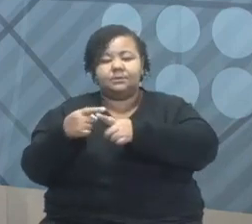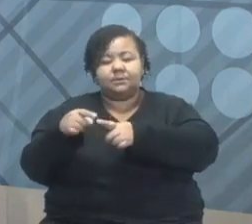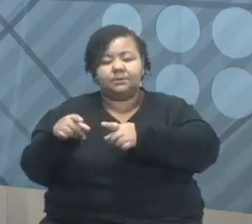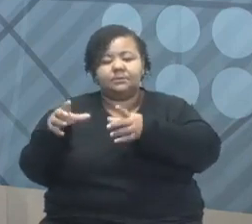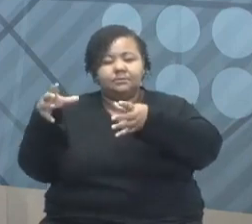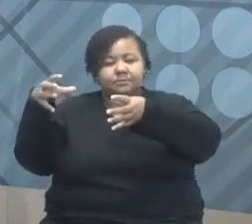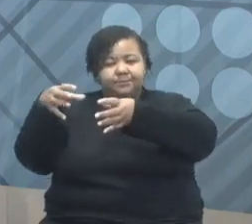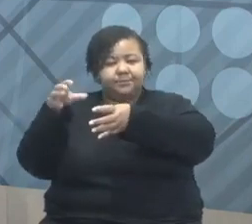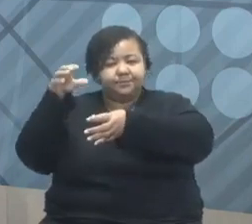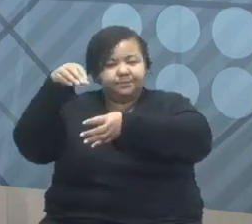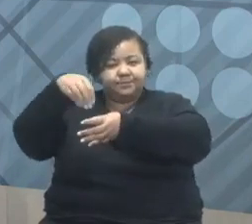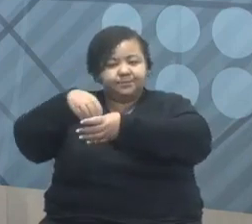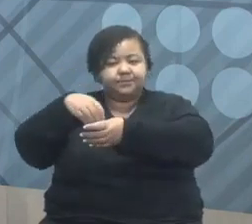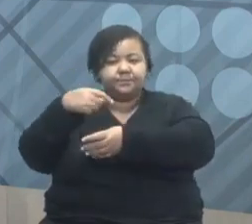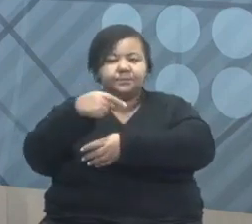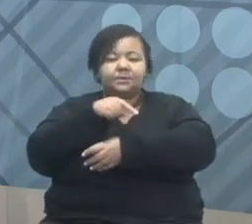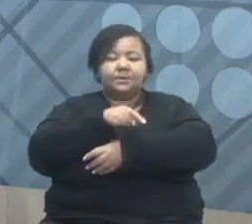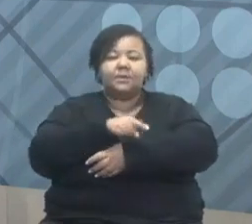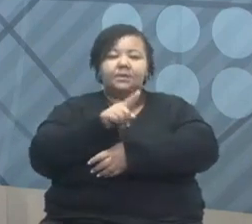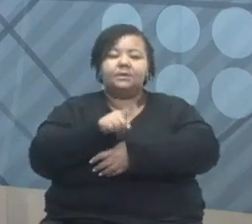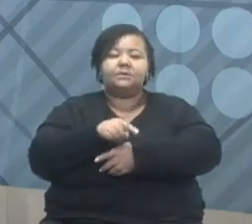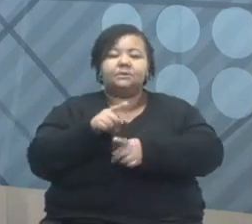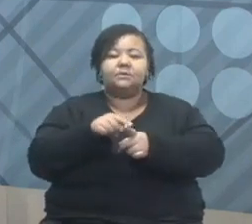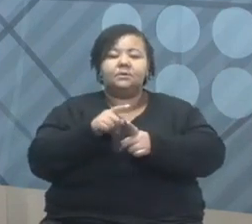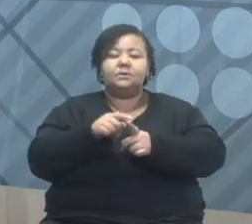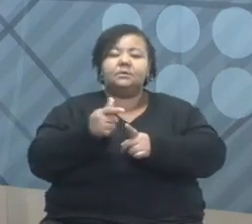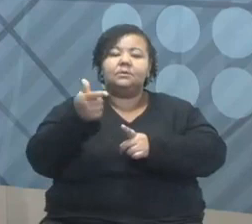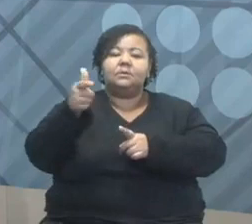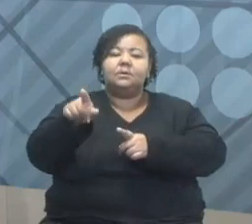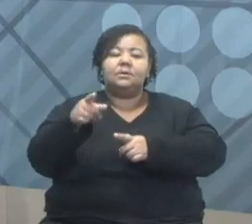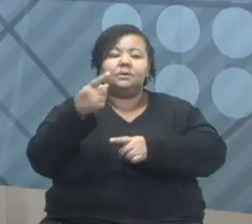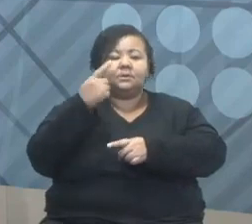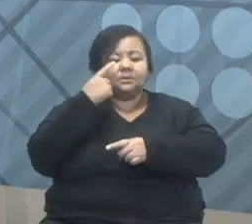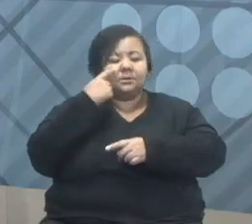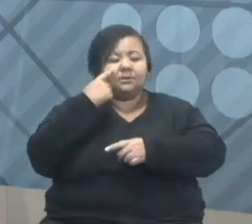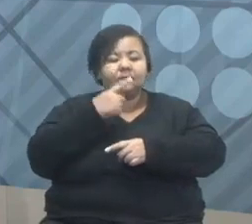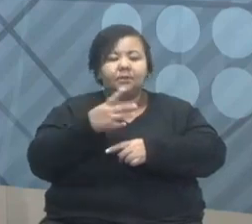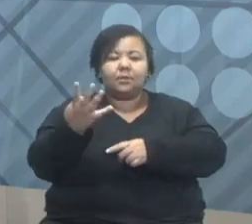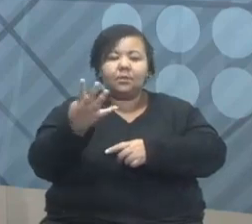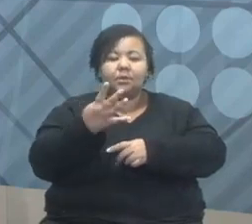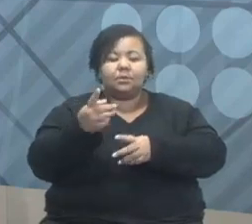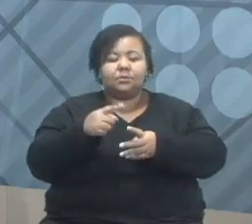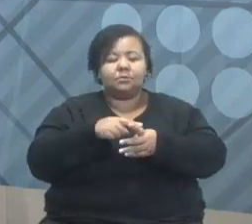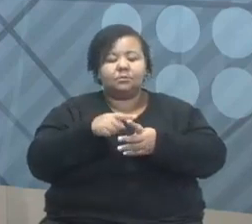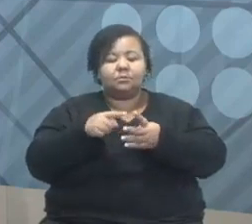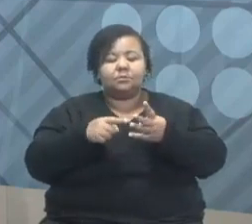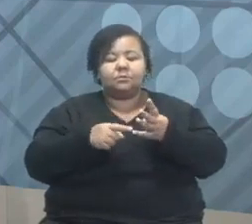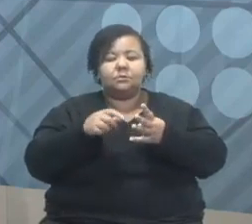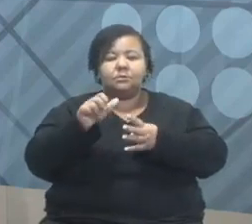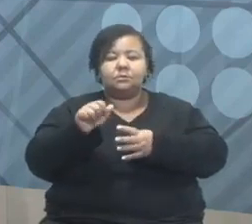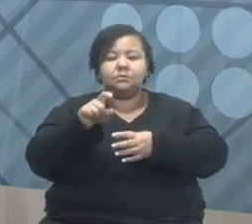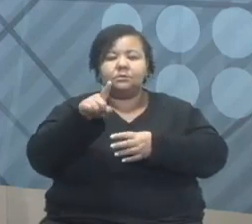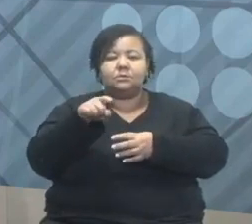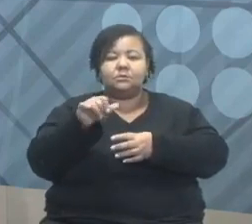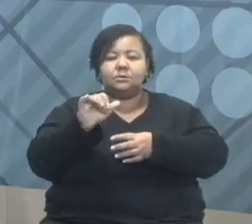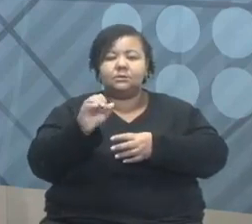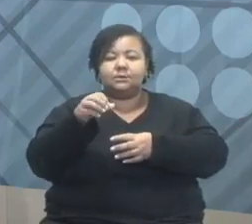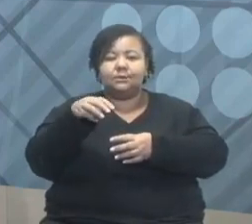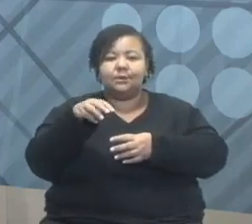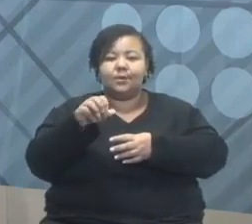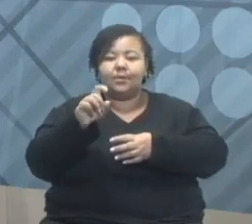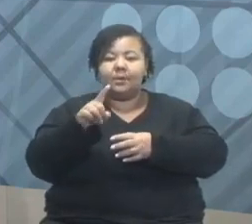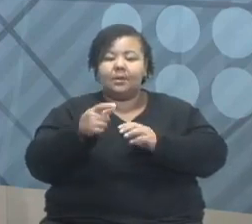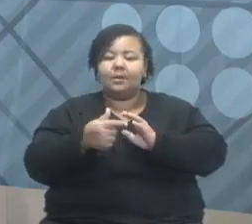escalar. Essas operações, além delas, tem que verificar 4 axiomas. Esses axiomas, como eu comentei, trouxe para